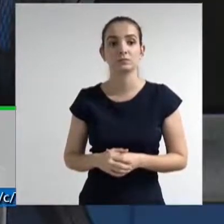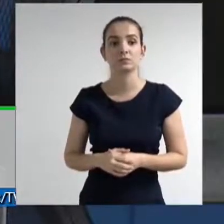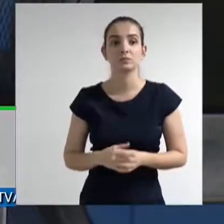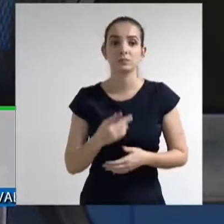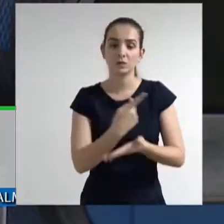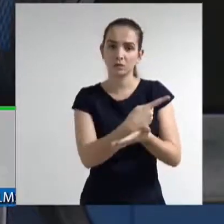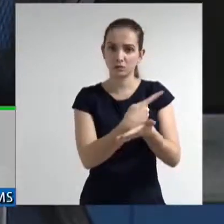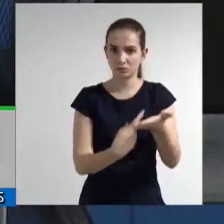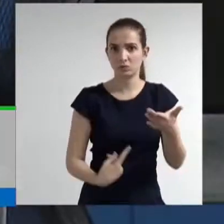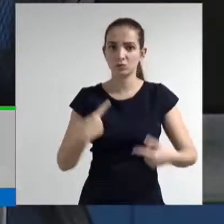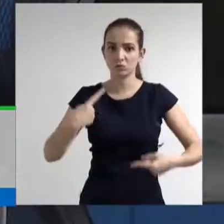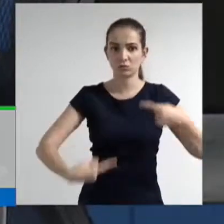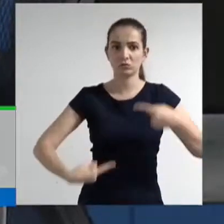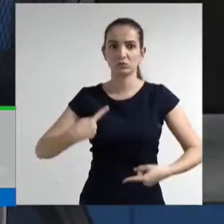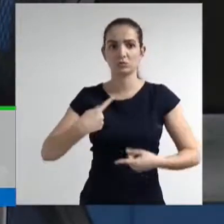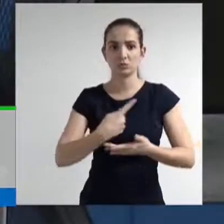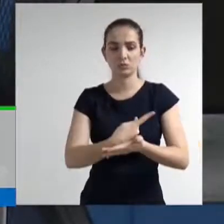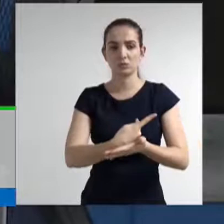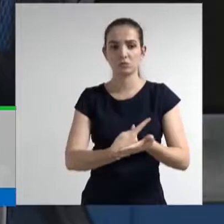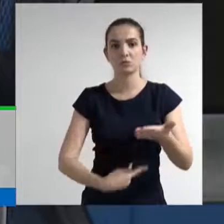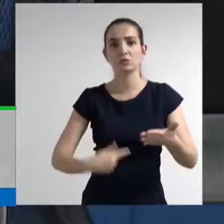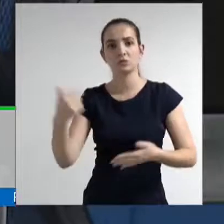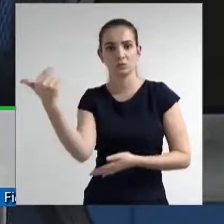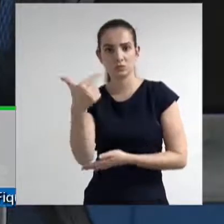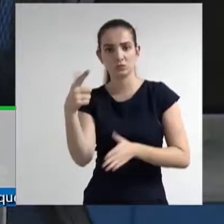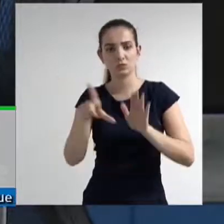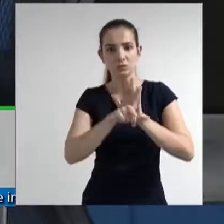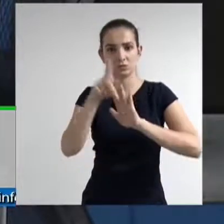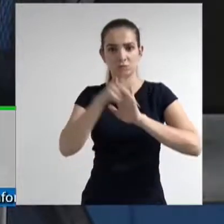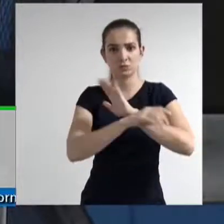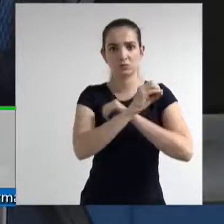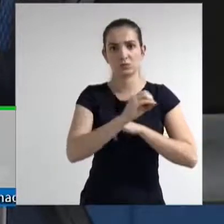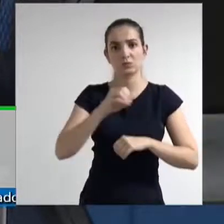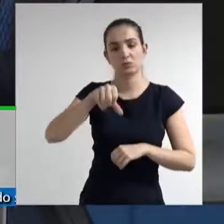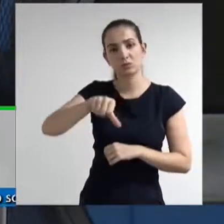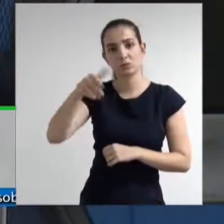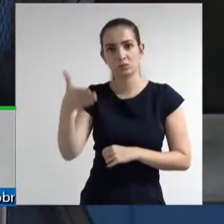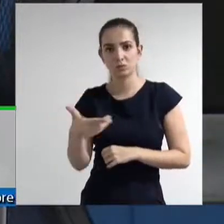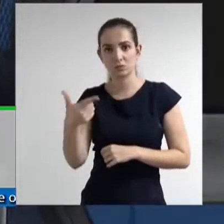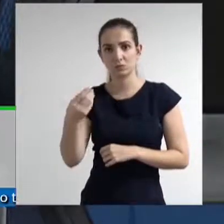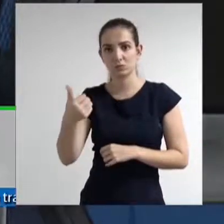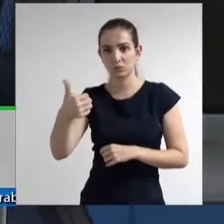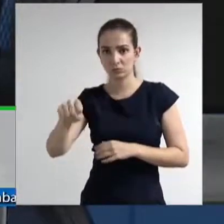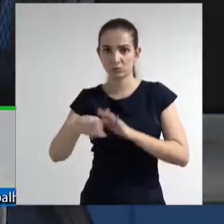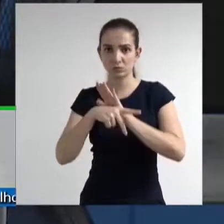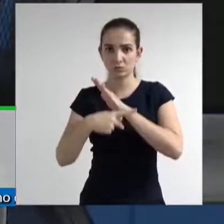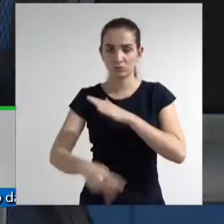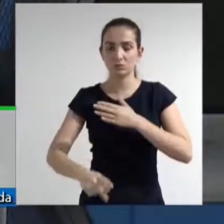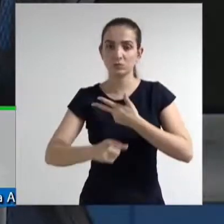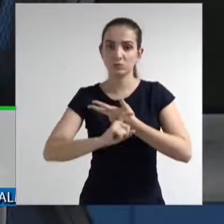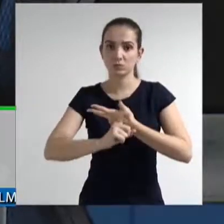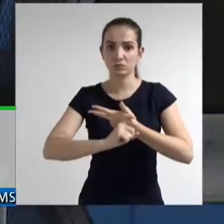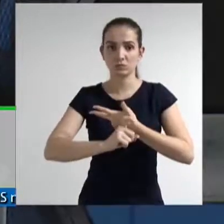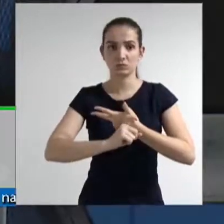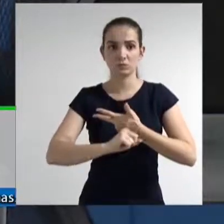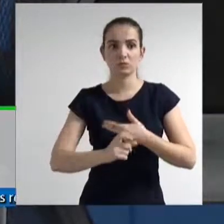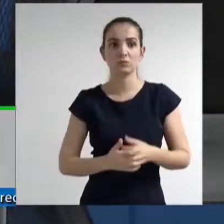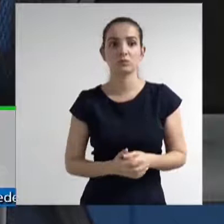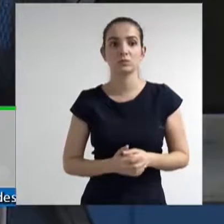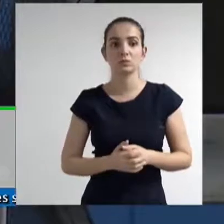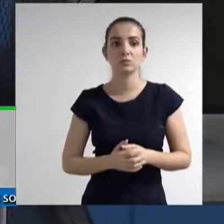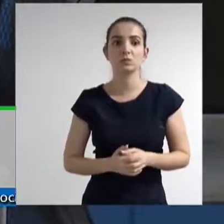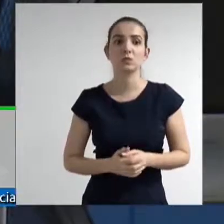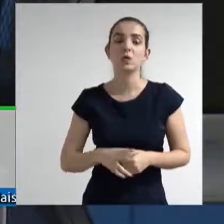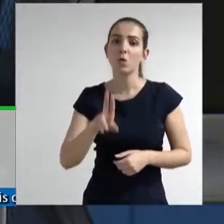os pareceres em discussão, então. Em segunda, o projeto de lei 009/2018, de autoria do Poder Executivo, que